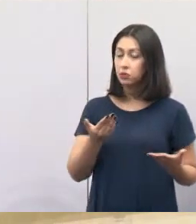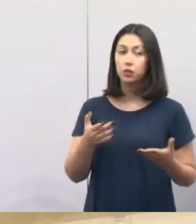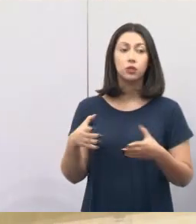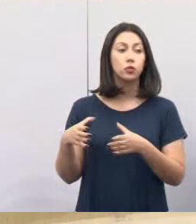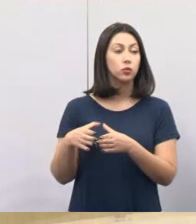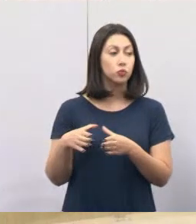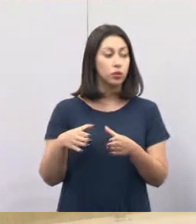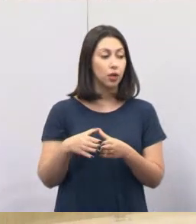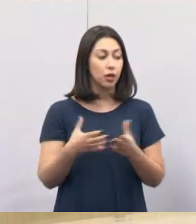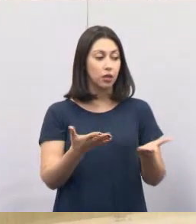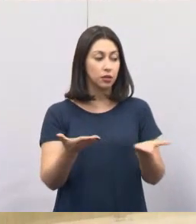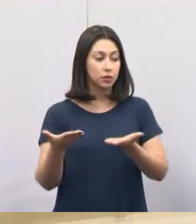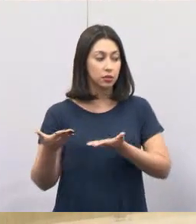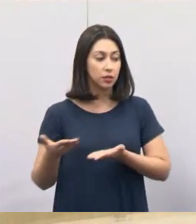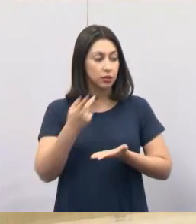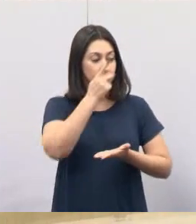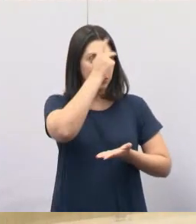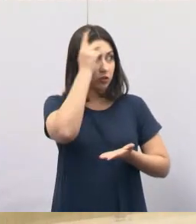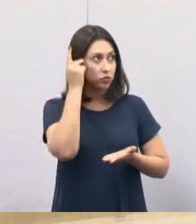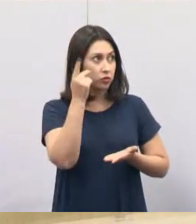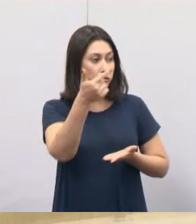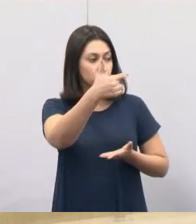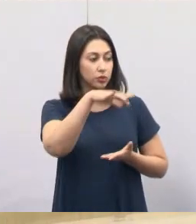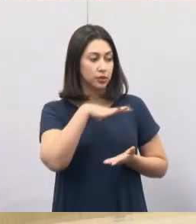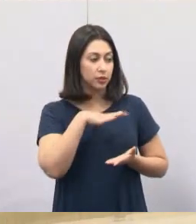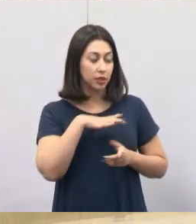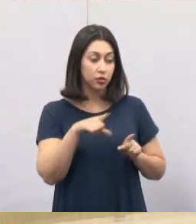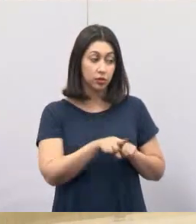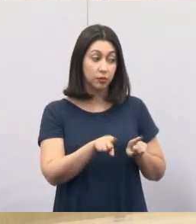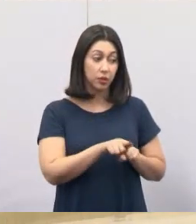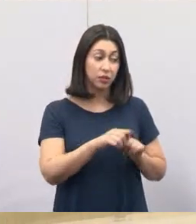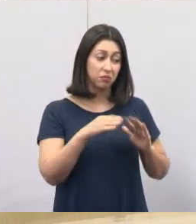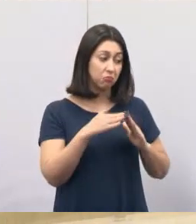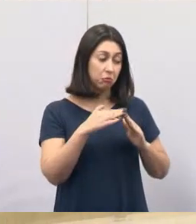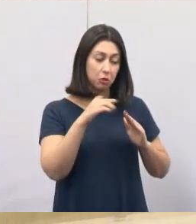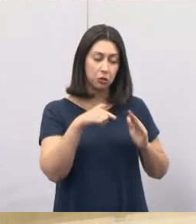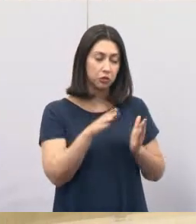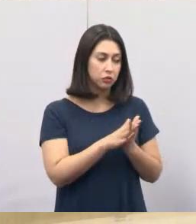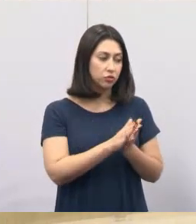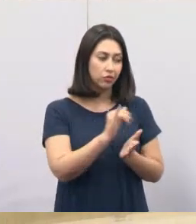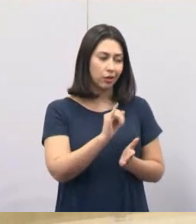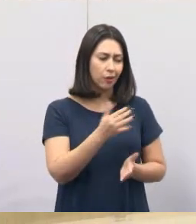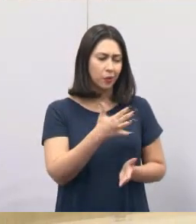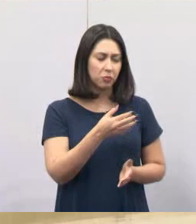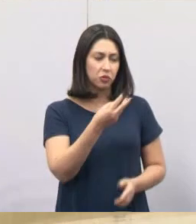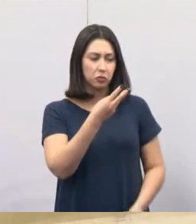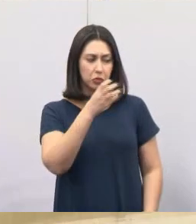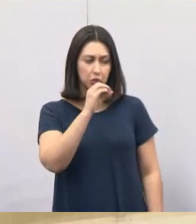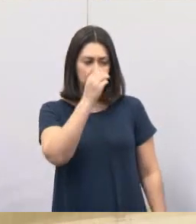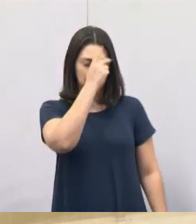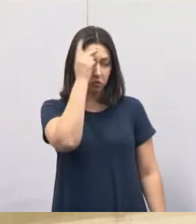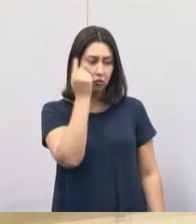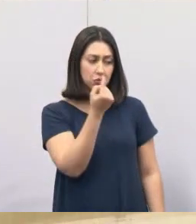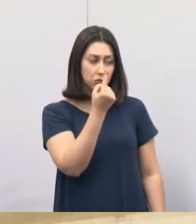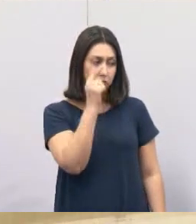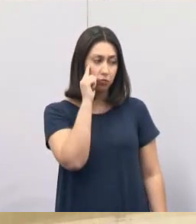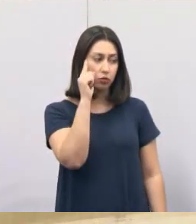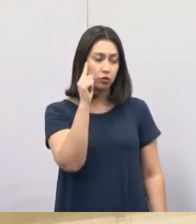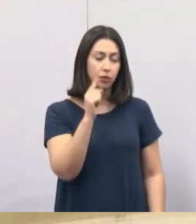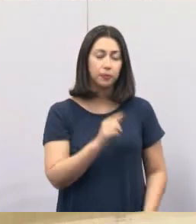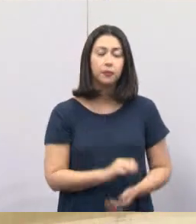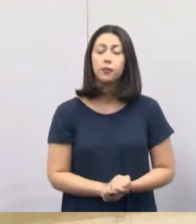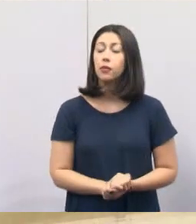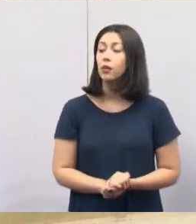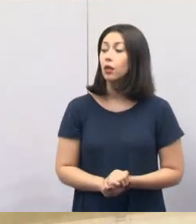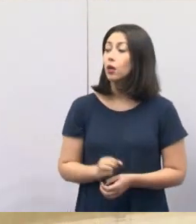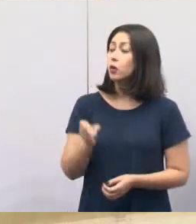abriga pessoas migrantes e munícipes, com ocupação média de 30 pessoas por dia. 3.1.